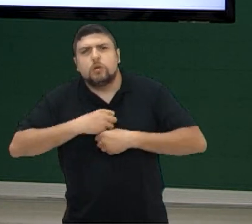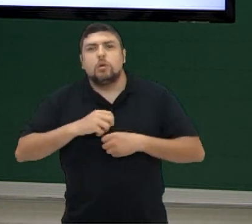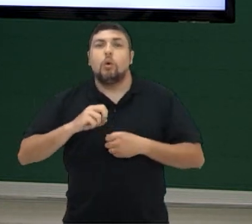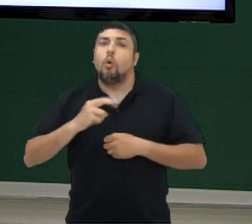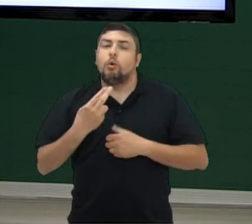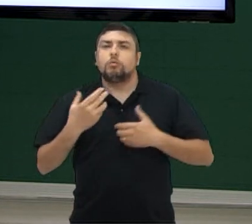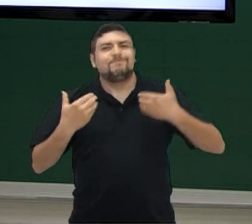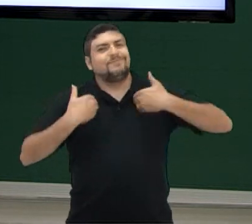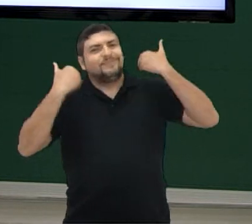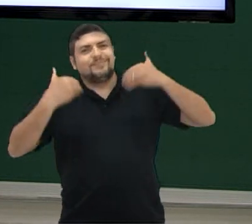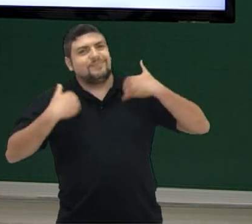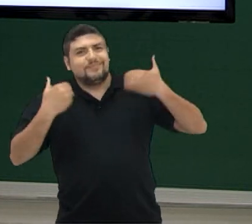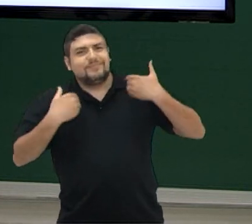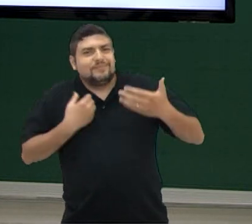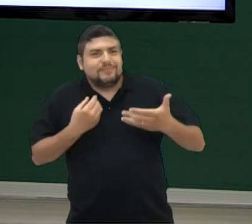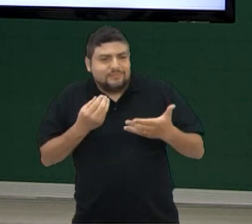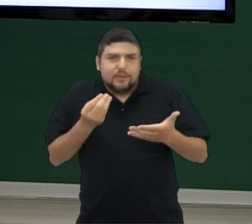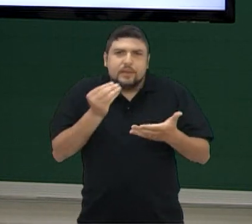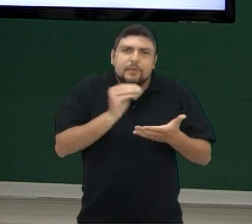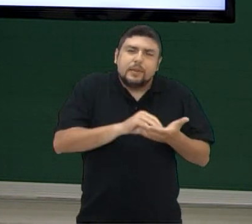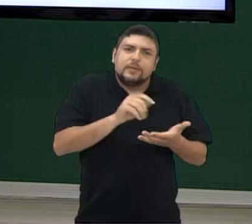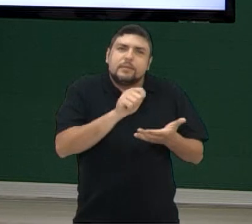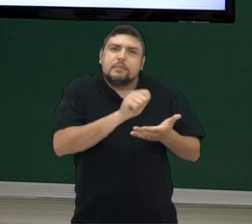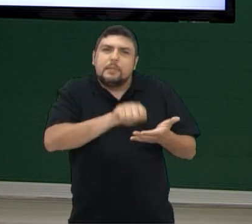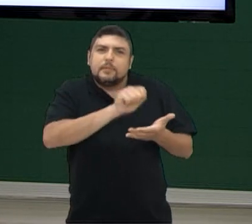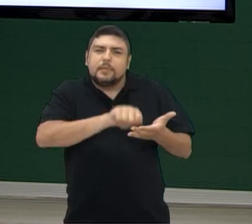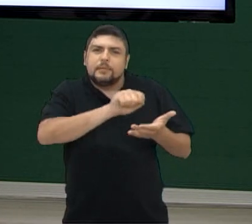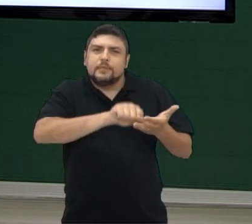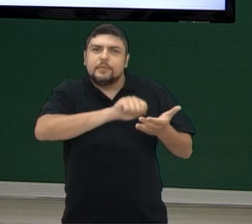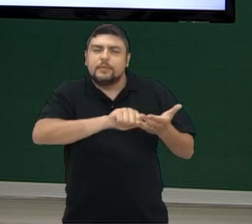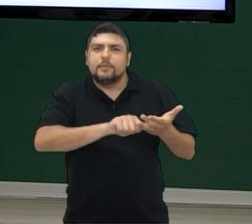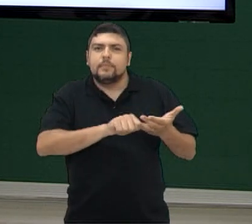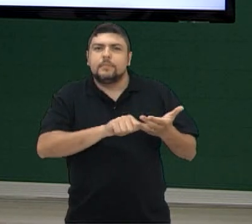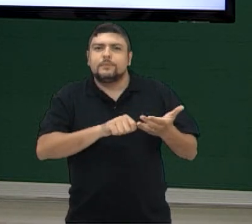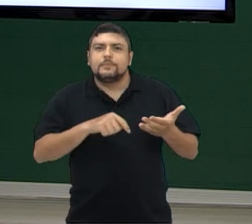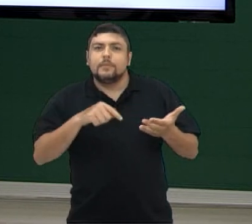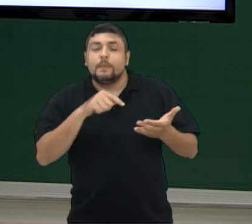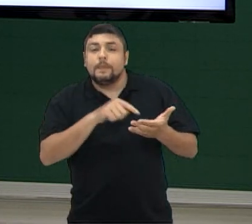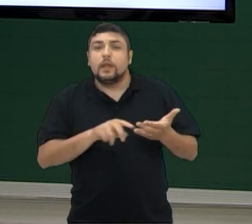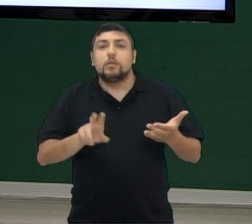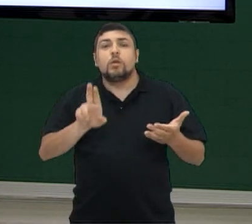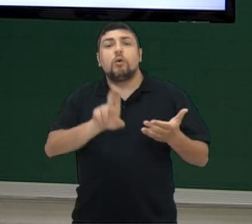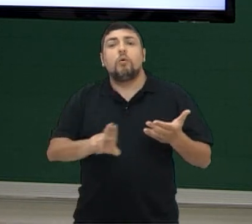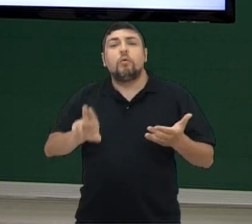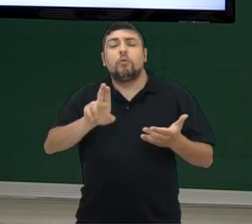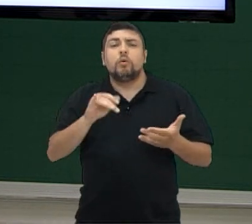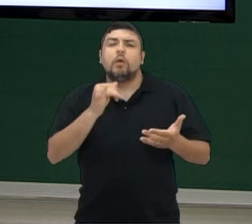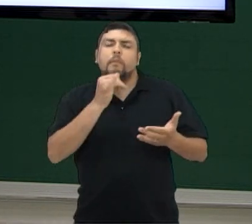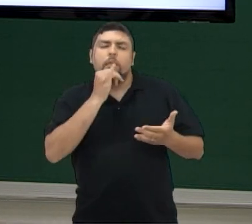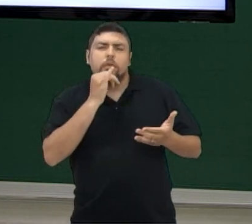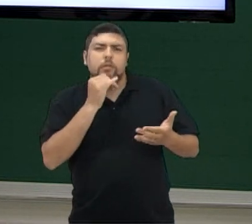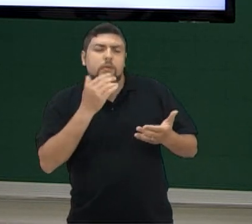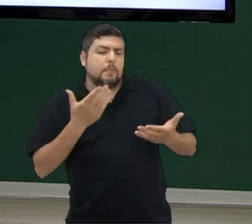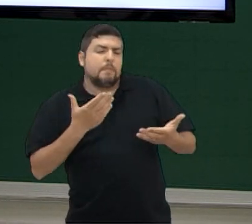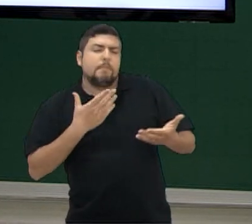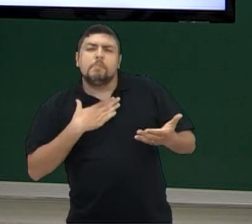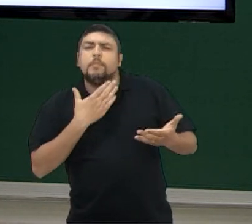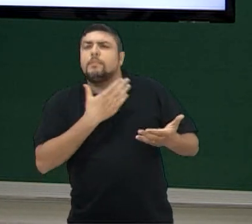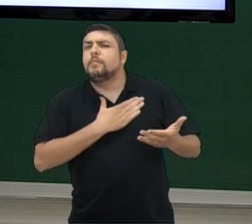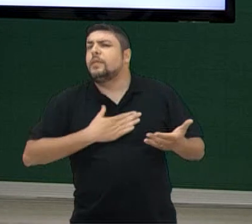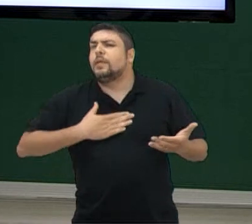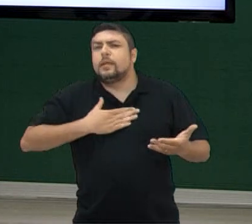momentos alegres, os momentos felizes ali, né? Sendo frequente a utilização, por exemplo, querido diário, ou até a criação de um